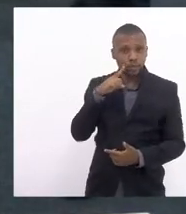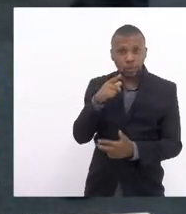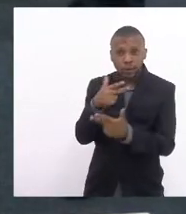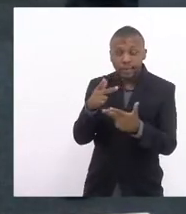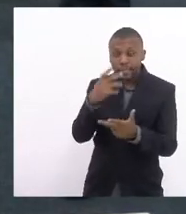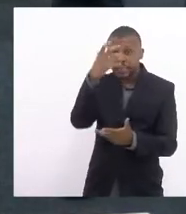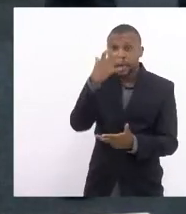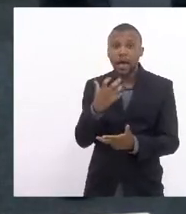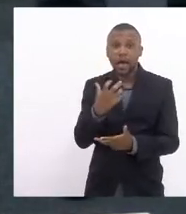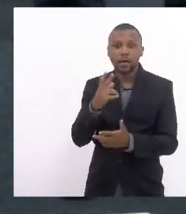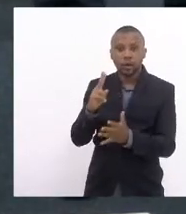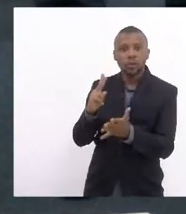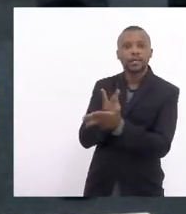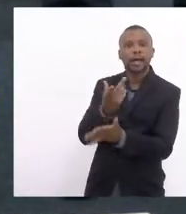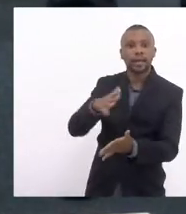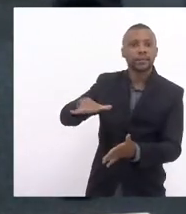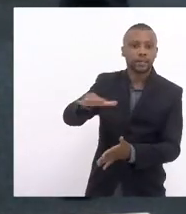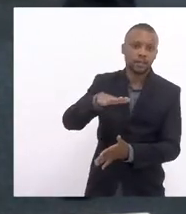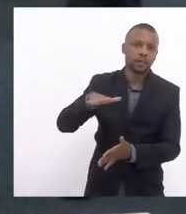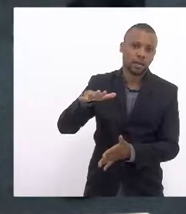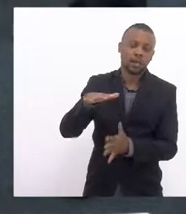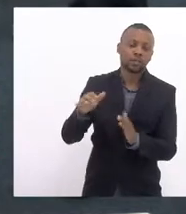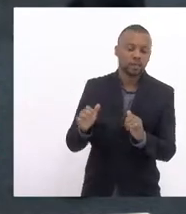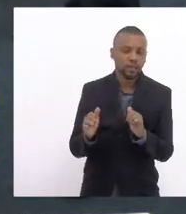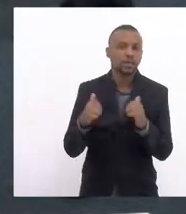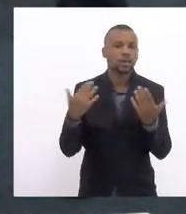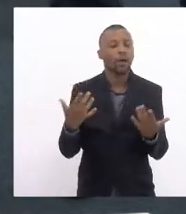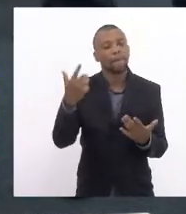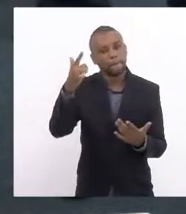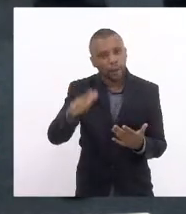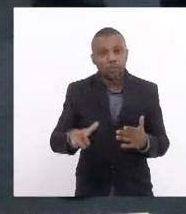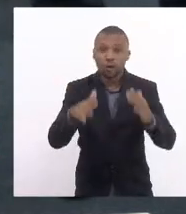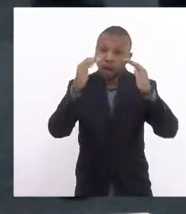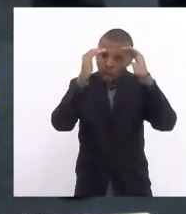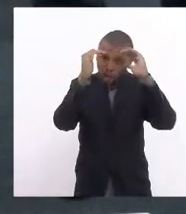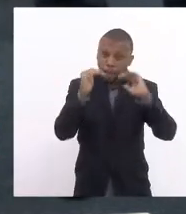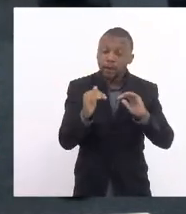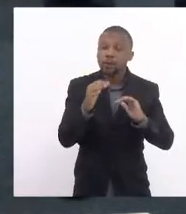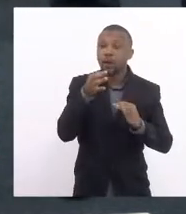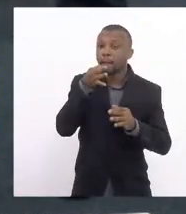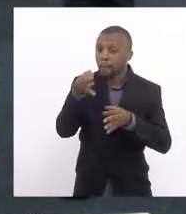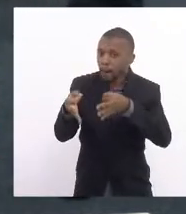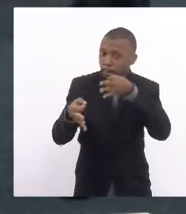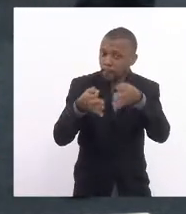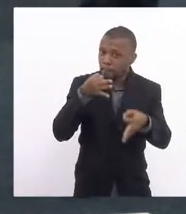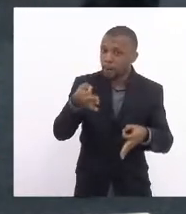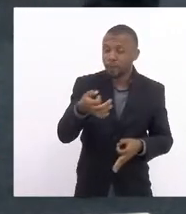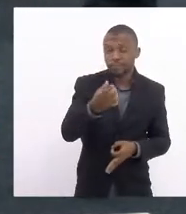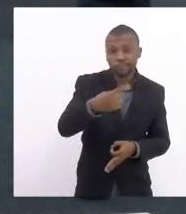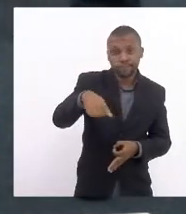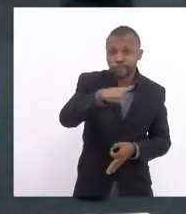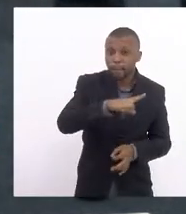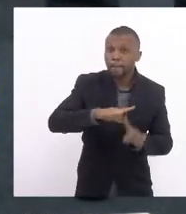acontecem ali dentro. Então, mais uma vez, respeito o posicionamento de cada um, mas está sendo